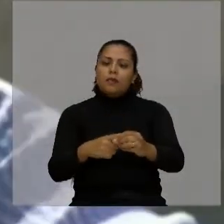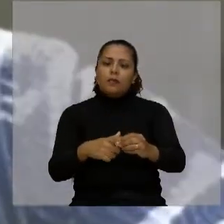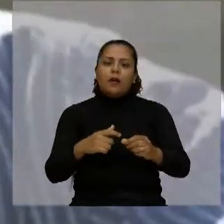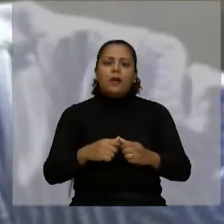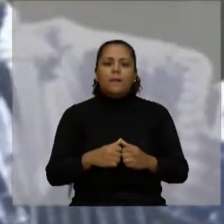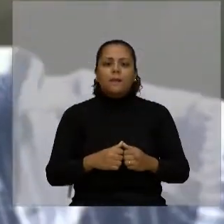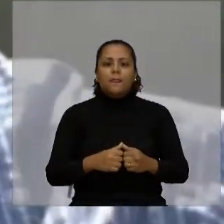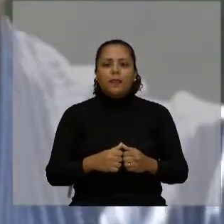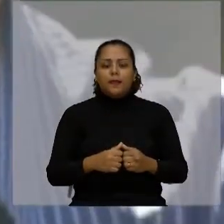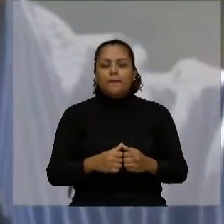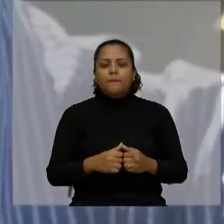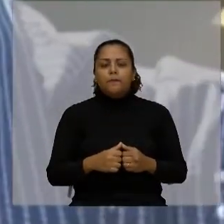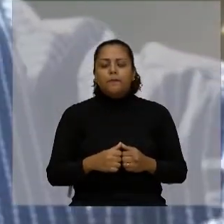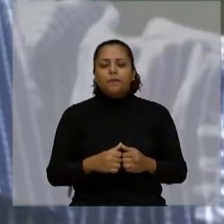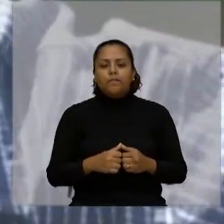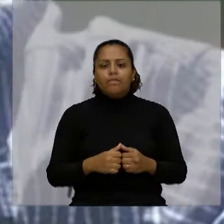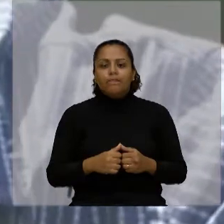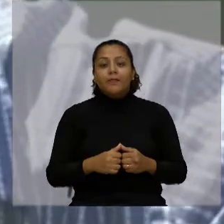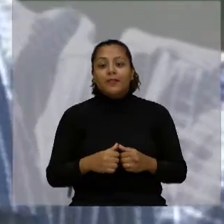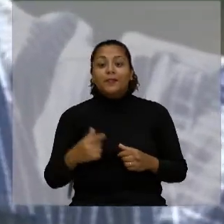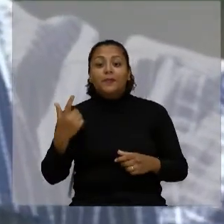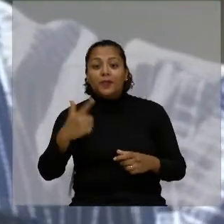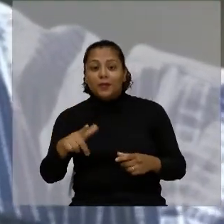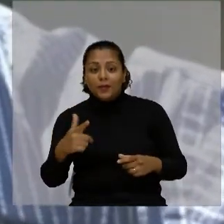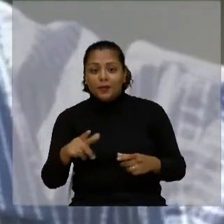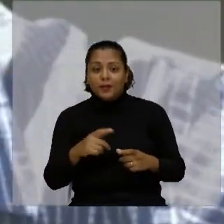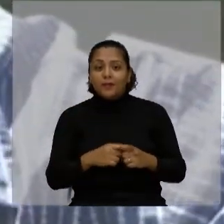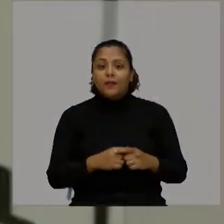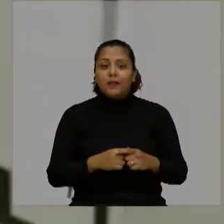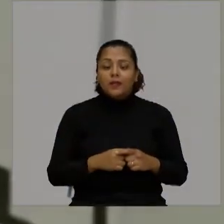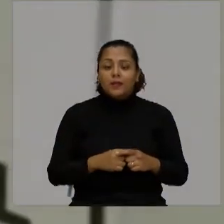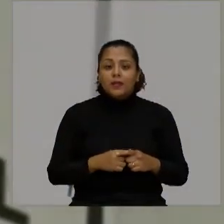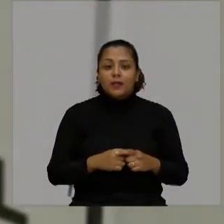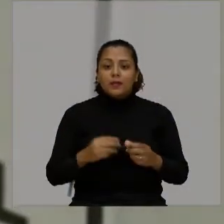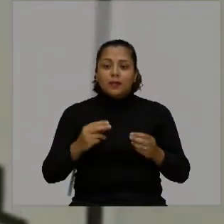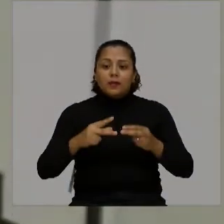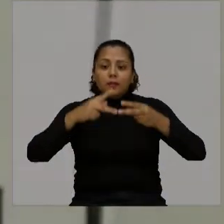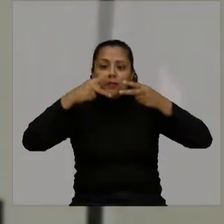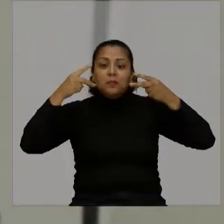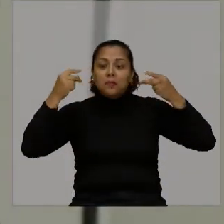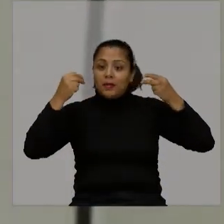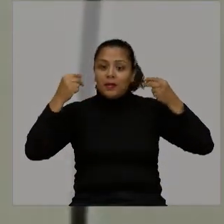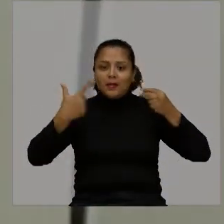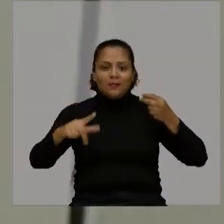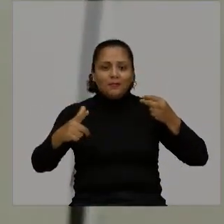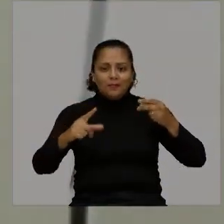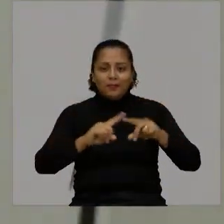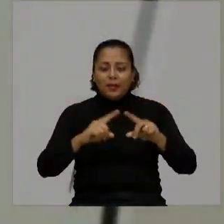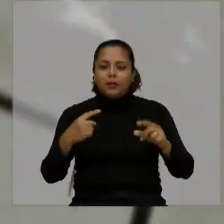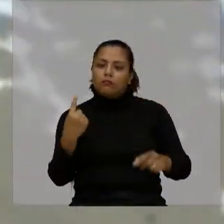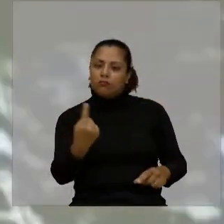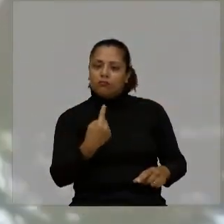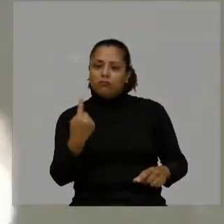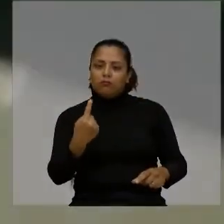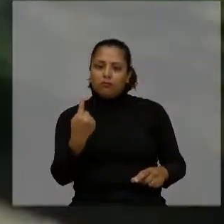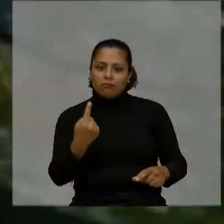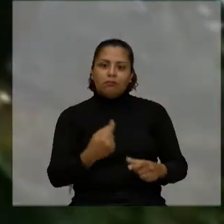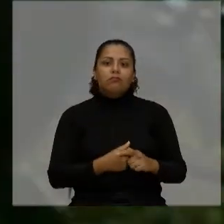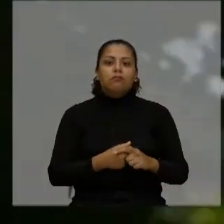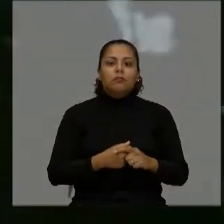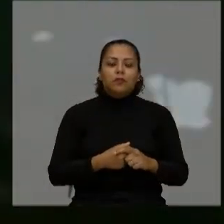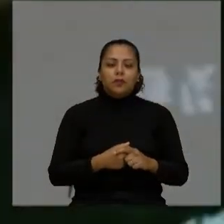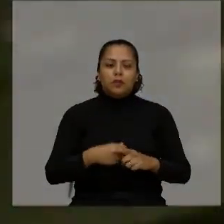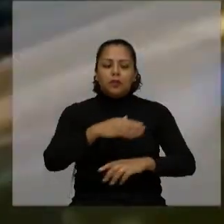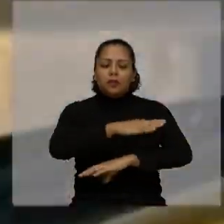Muito bem, chegando mais uma vez. Pessoal, tô sem máscara, tô sozinho, tá? Estou na rua Luiz Geraldo,